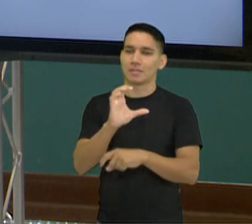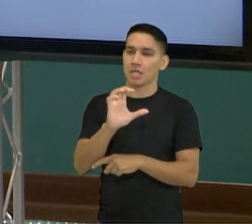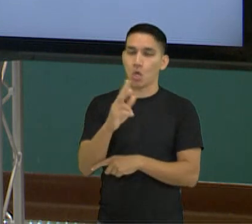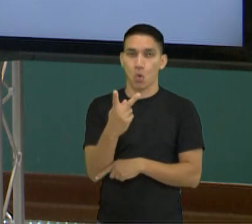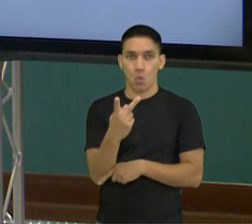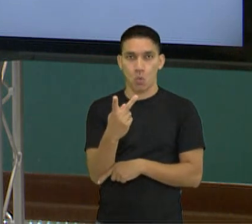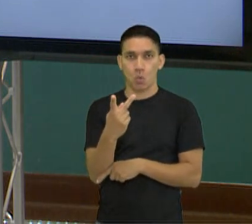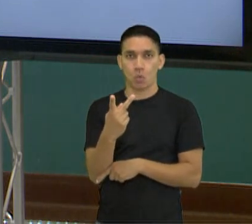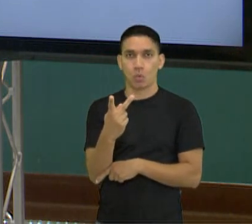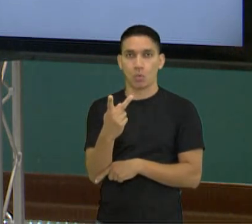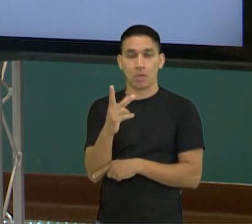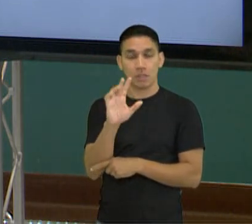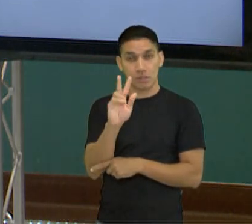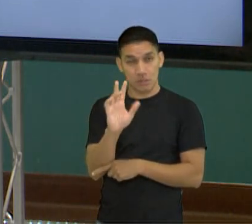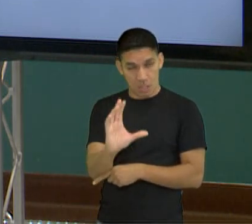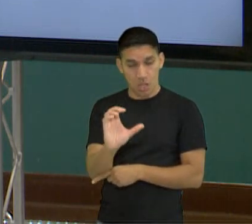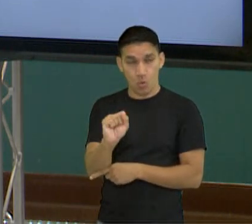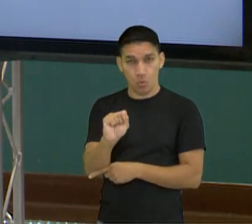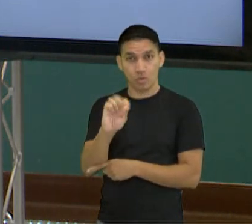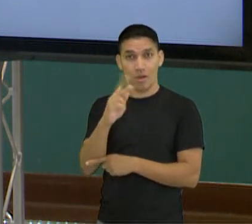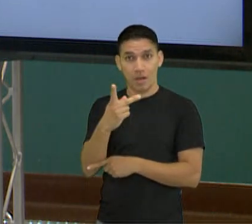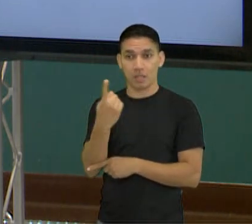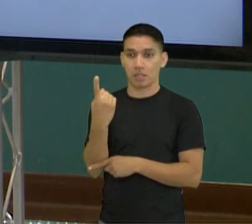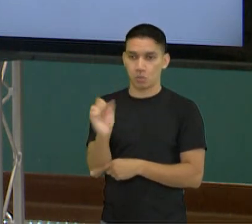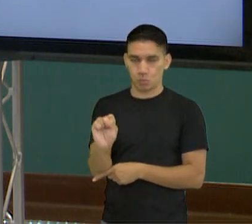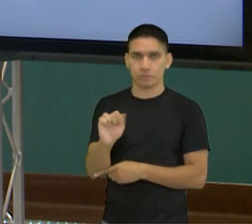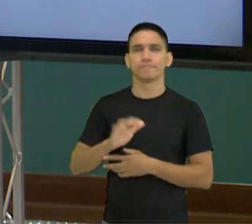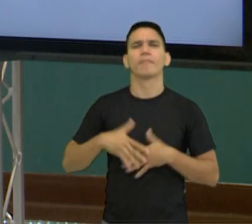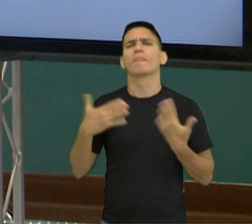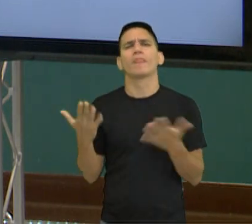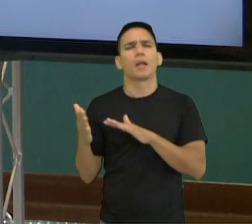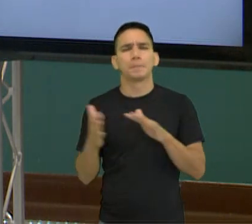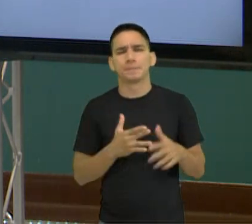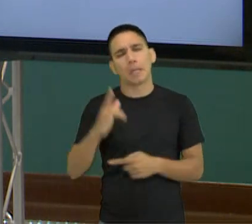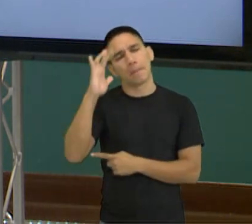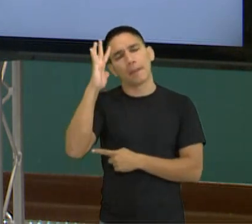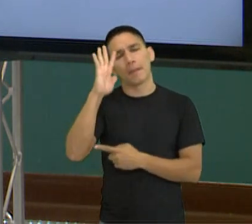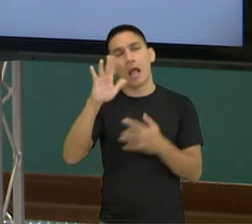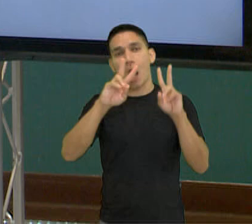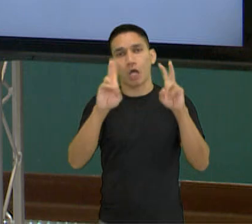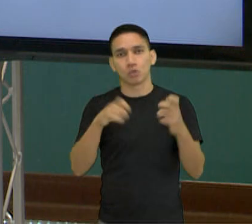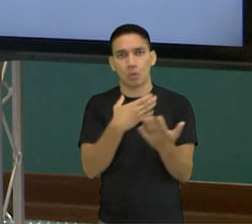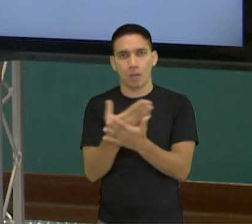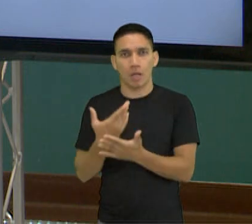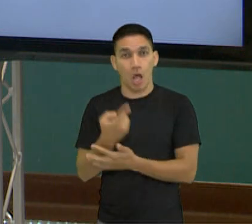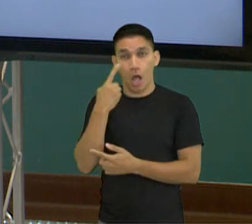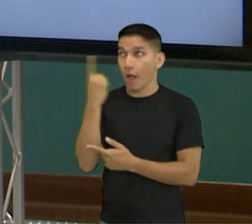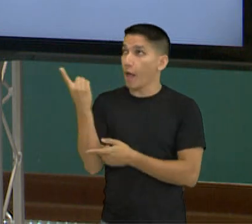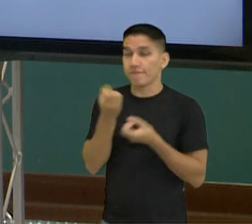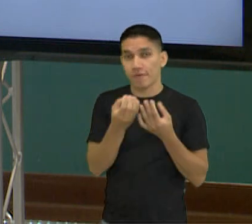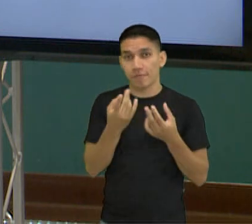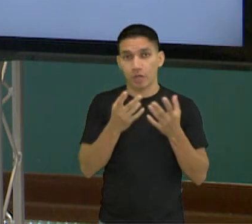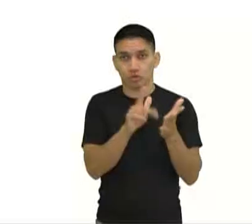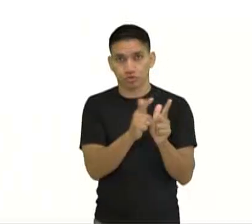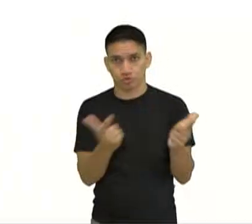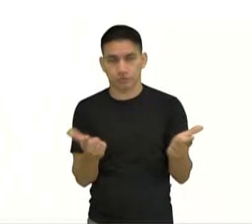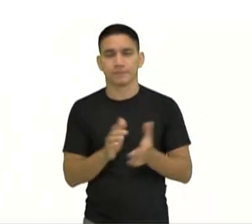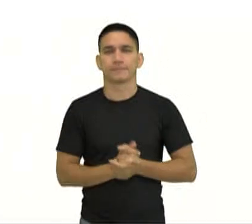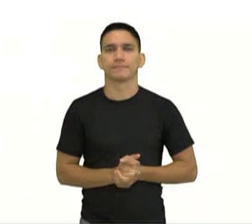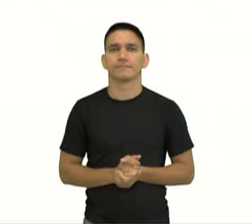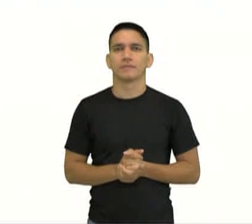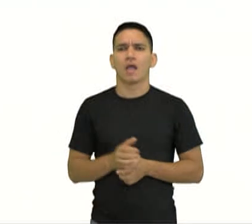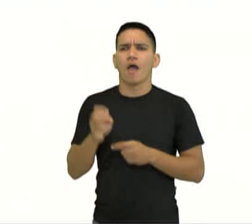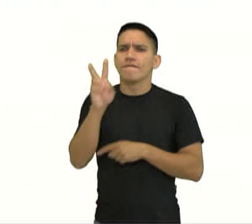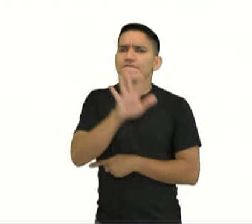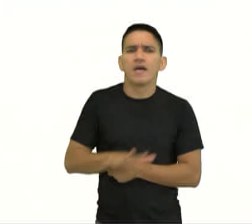C8H18. Bom, para pensarmos um pouquinho sobre esta aula, veja esta manchete de jornal. Visão